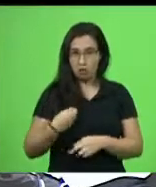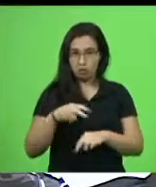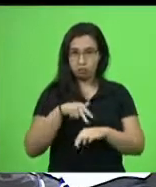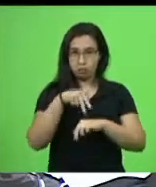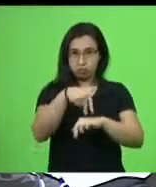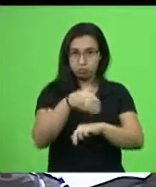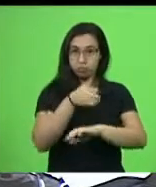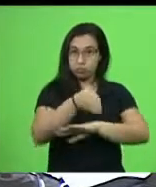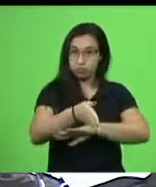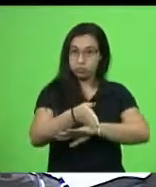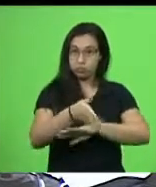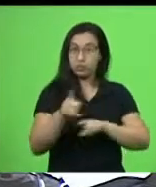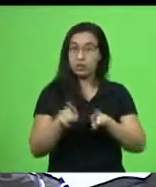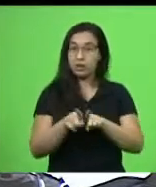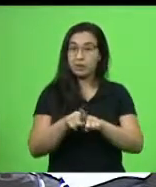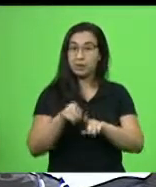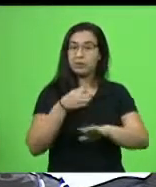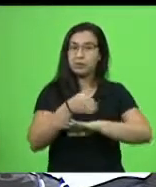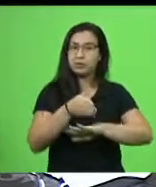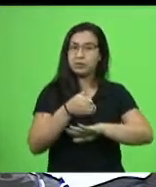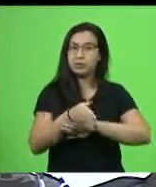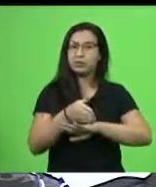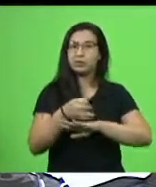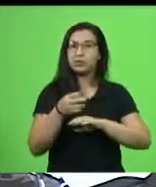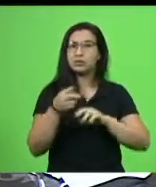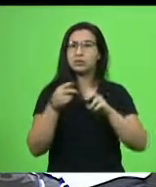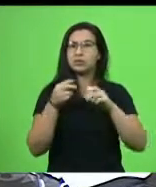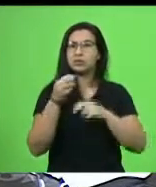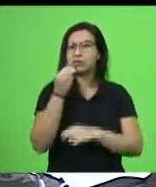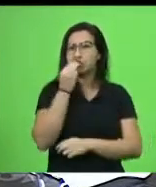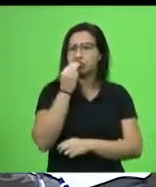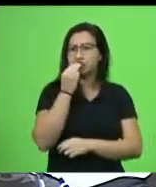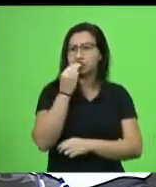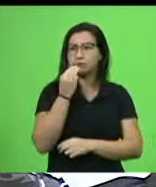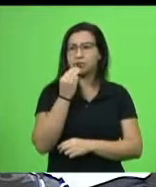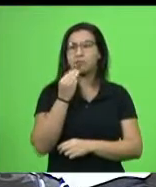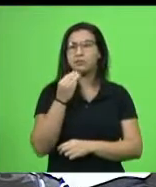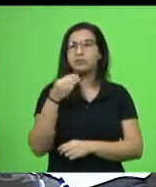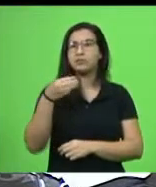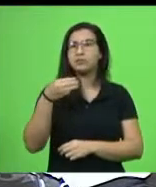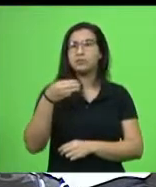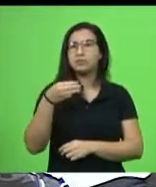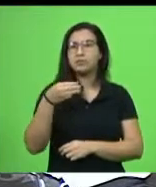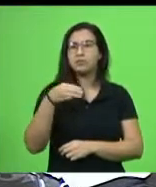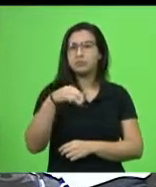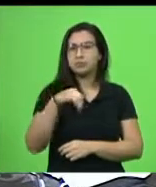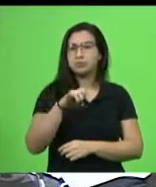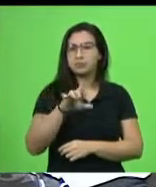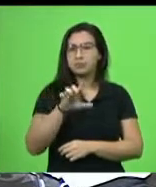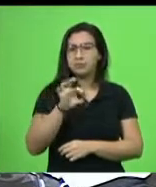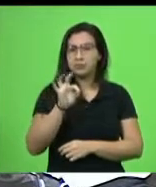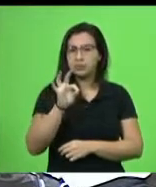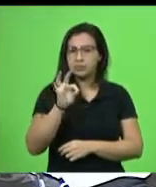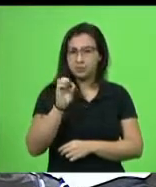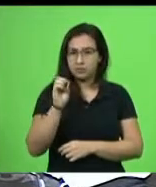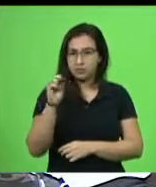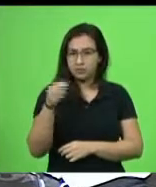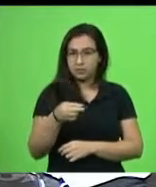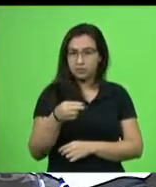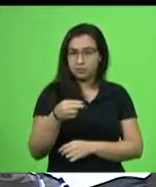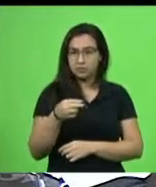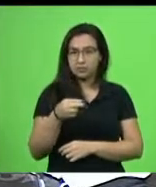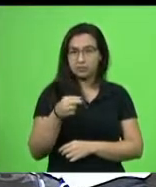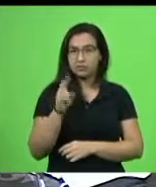a participação dos deputados Moacir Sopelsa, Milton Obos e o deputado